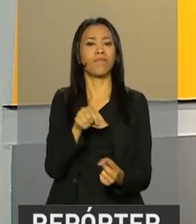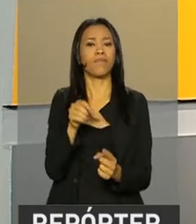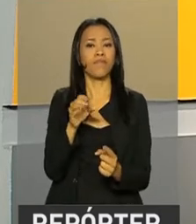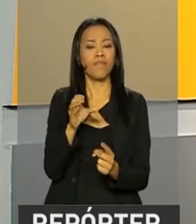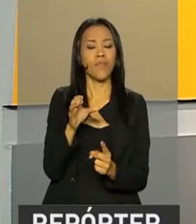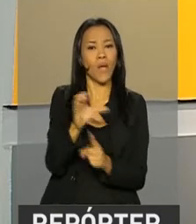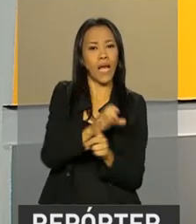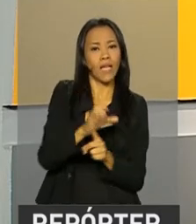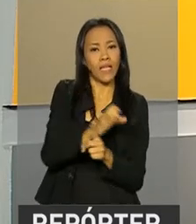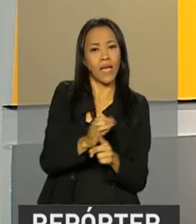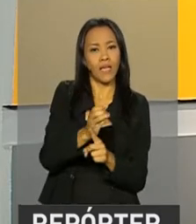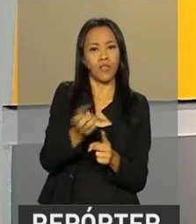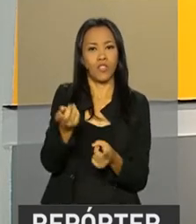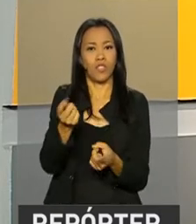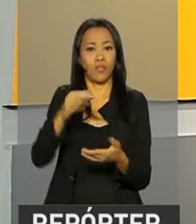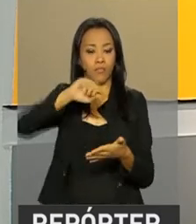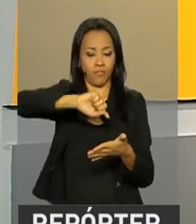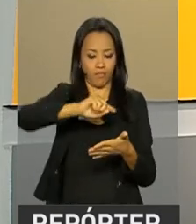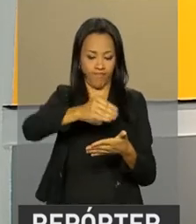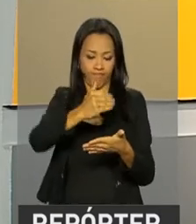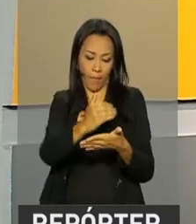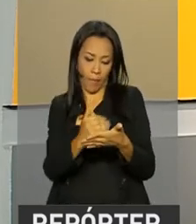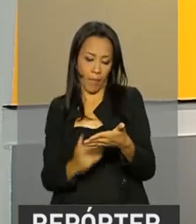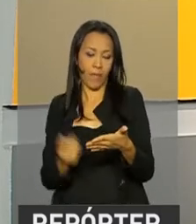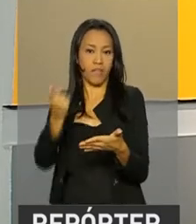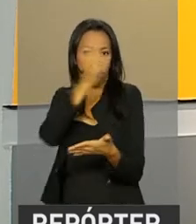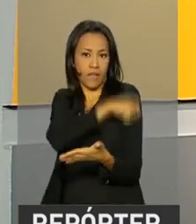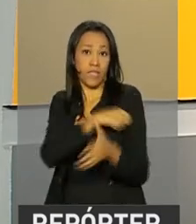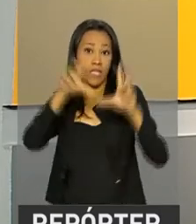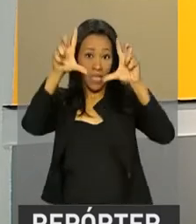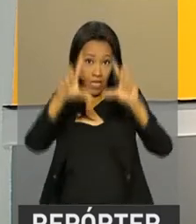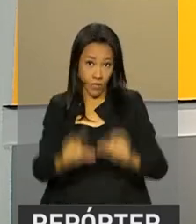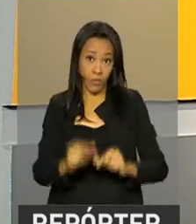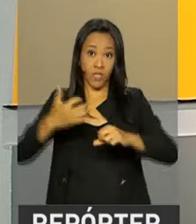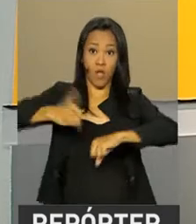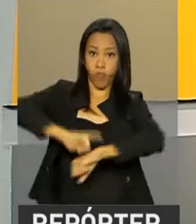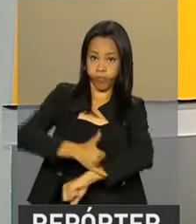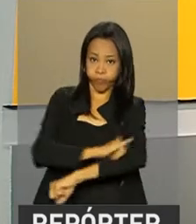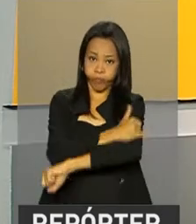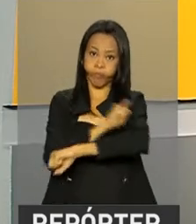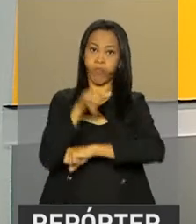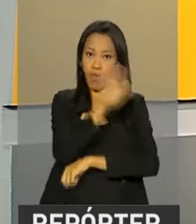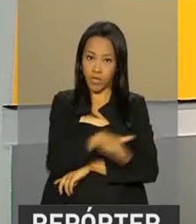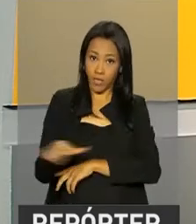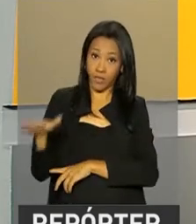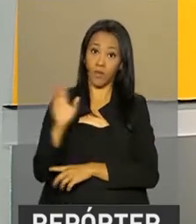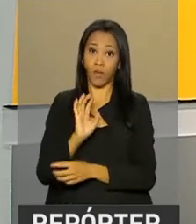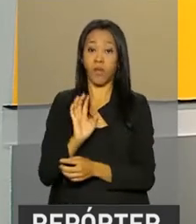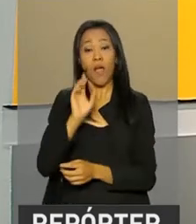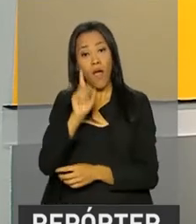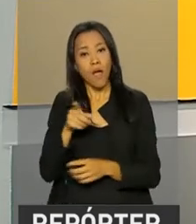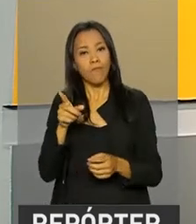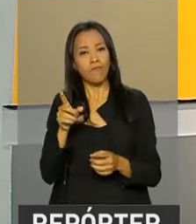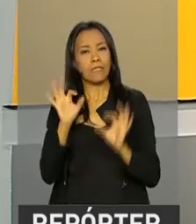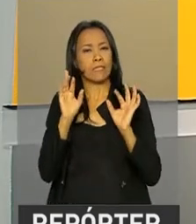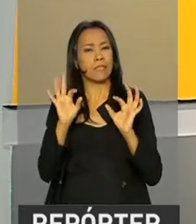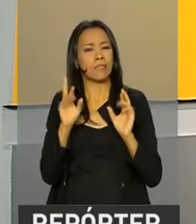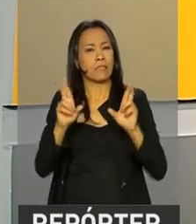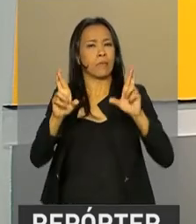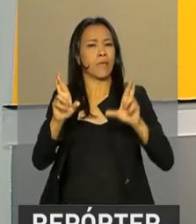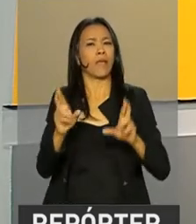e reduzir reduzir os índices de obesidade infantil a expectativa é chegar a